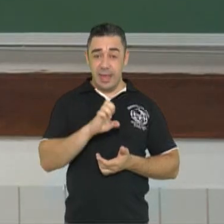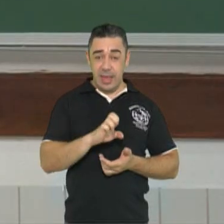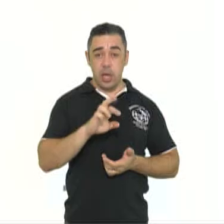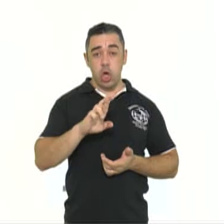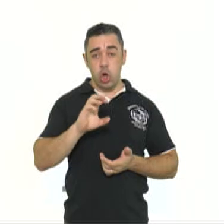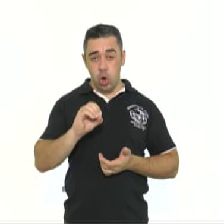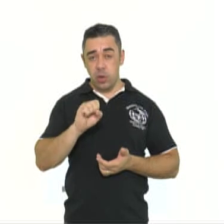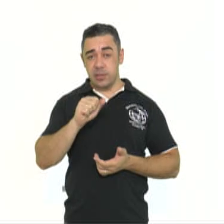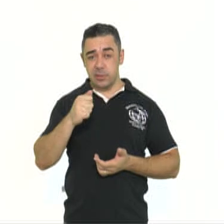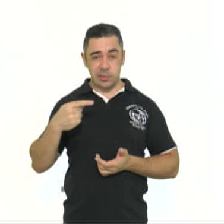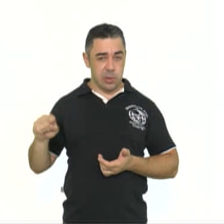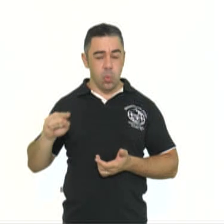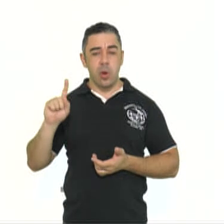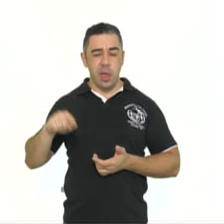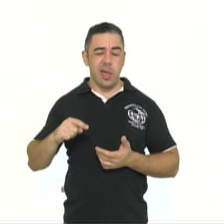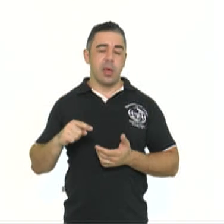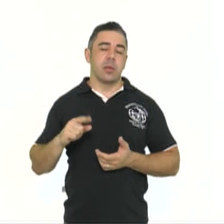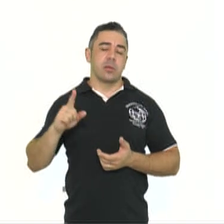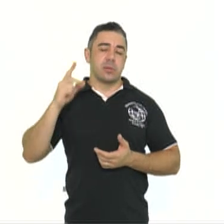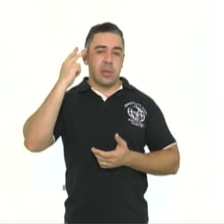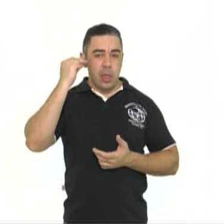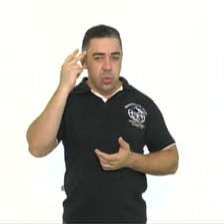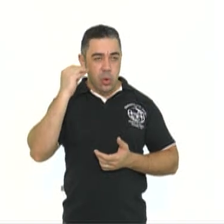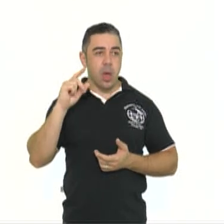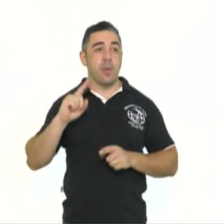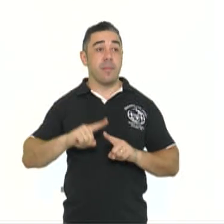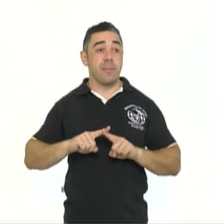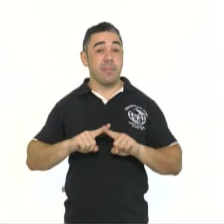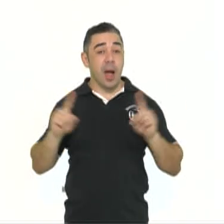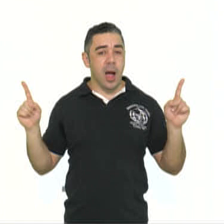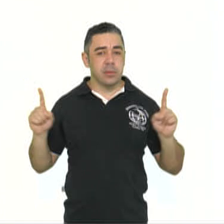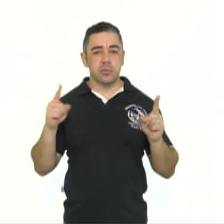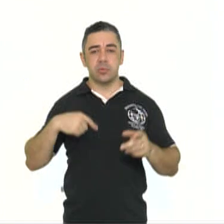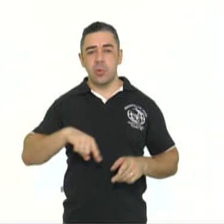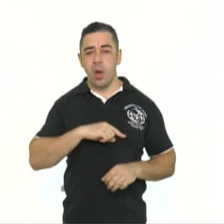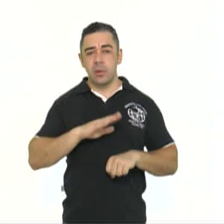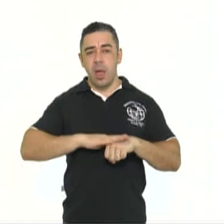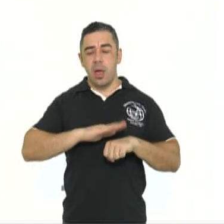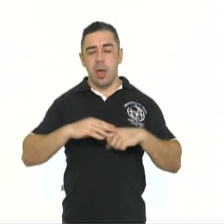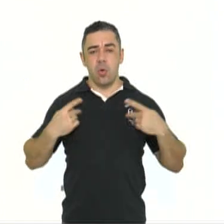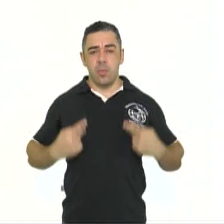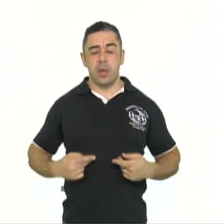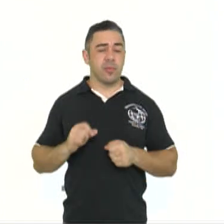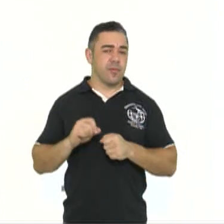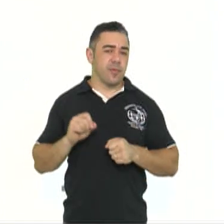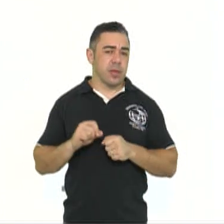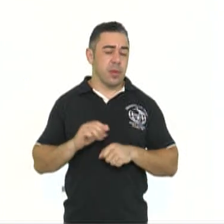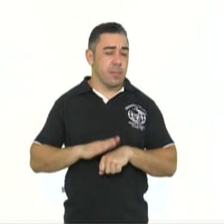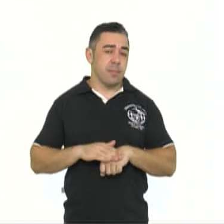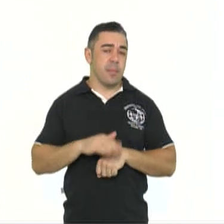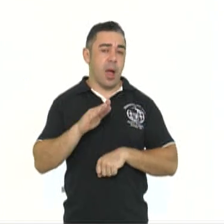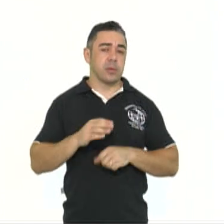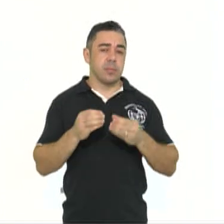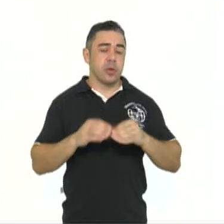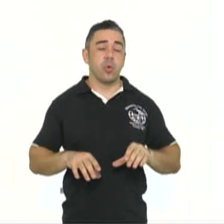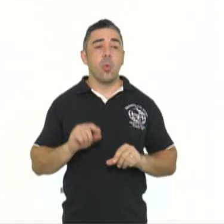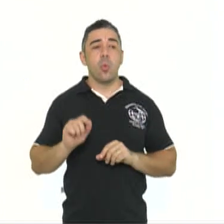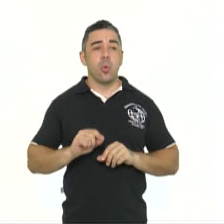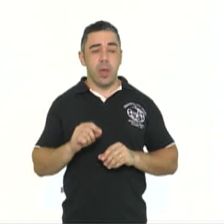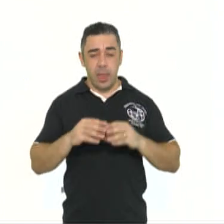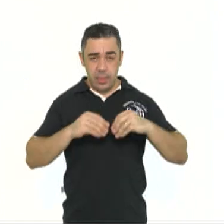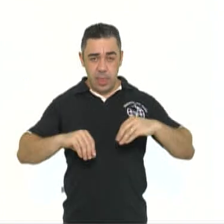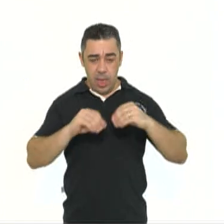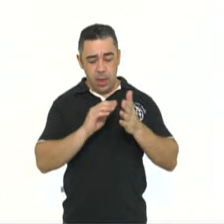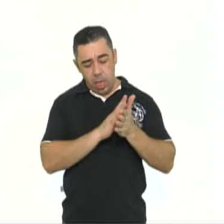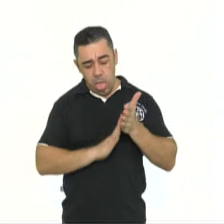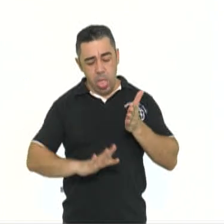é um processo natural, mas que ele é intensificado pela ação humana. E está dizendo aqui, ó, que é o desgaste do solo